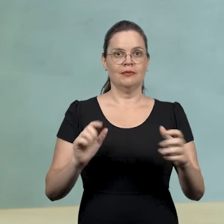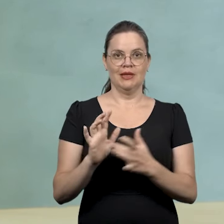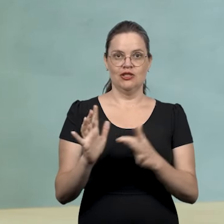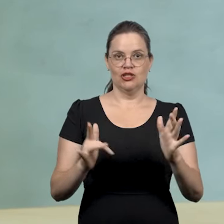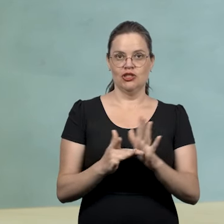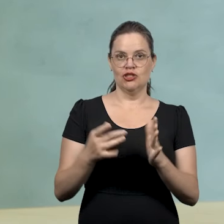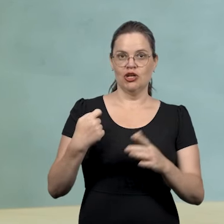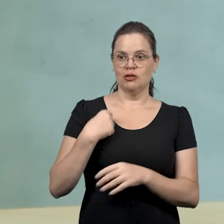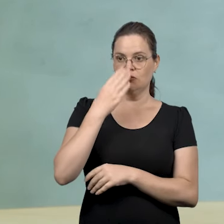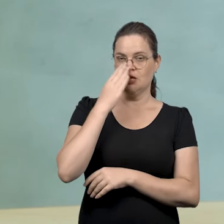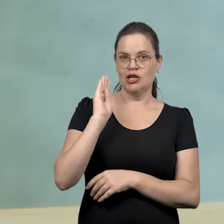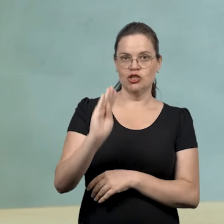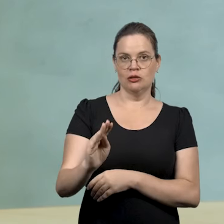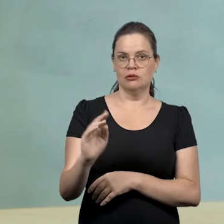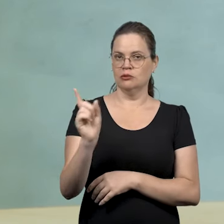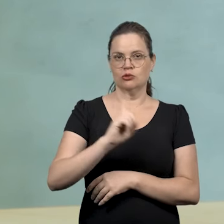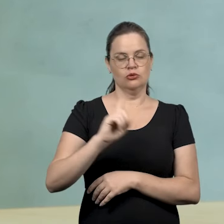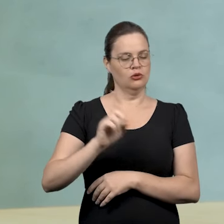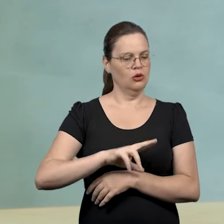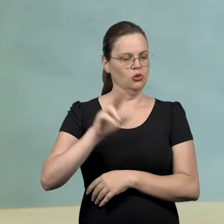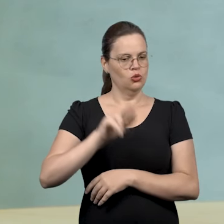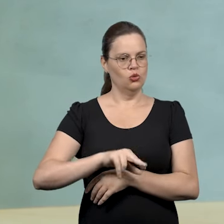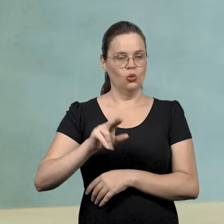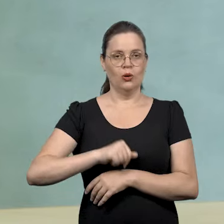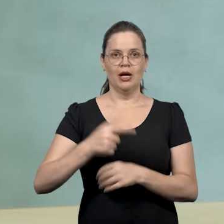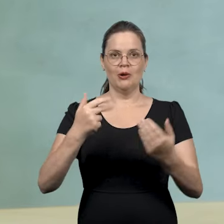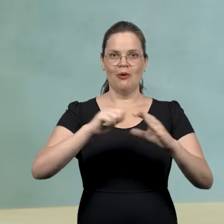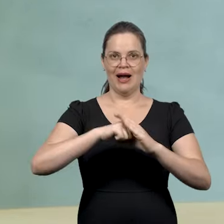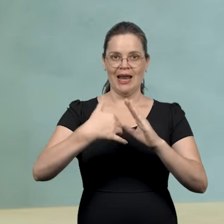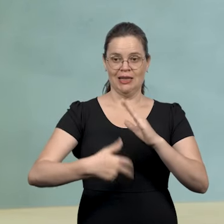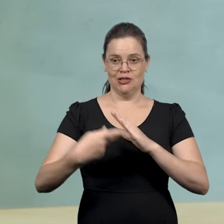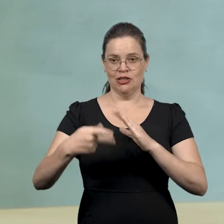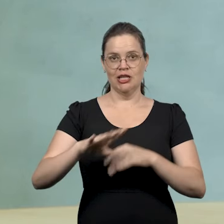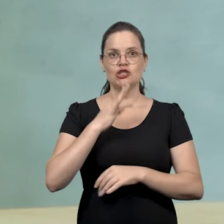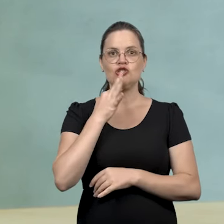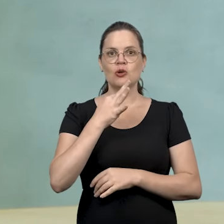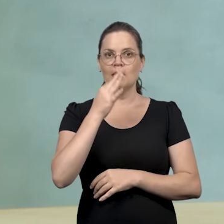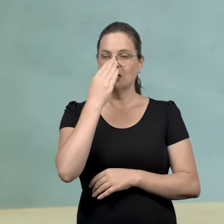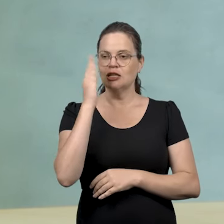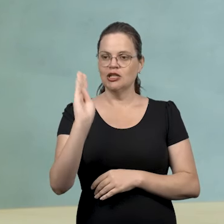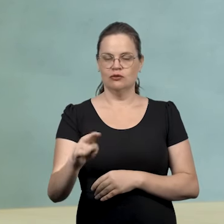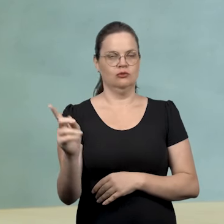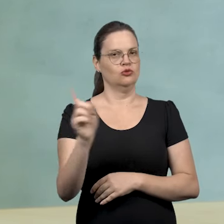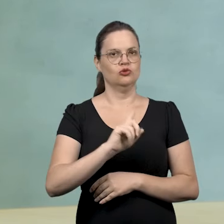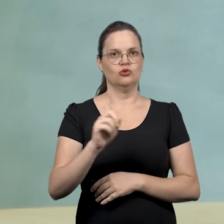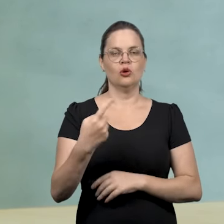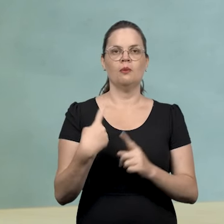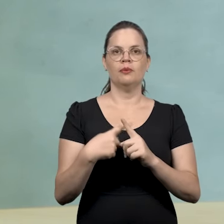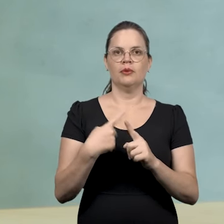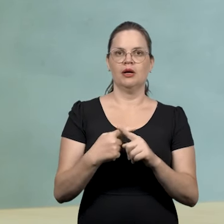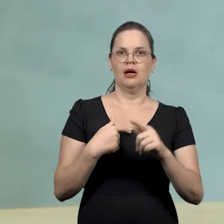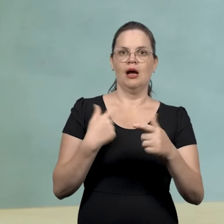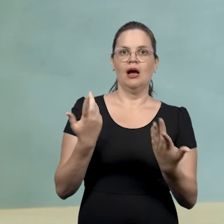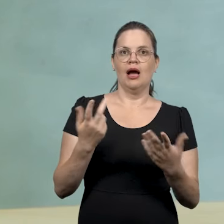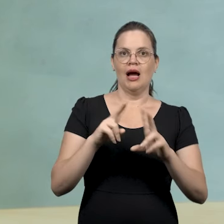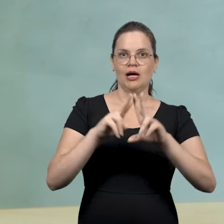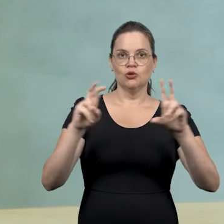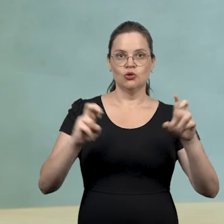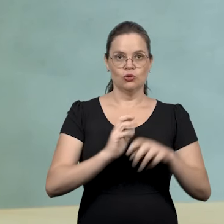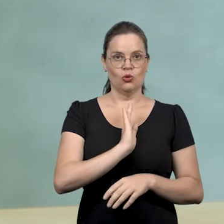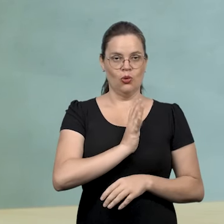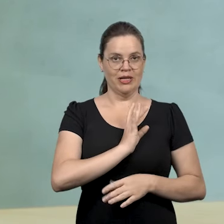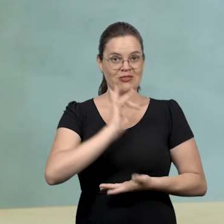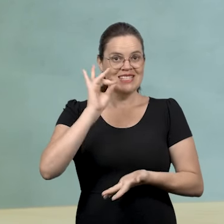ele nunca rejeitou esse tipo de coração, ele nunca rejeitou esse tipo de postura. A dúvida sincera ela sempre foi um terreno